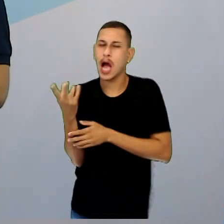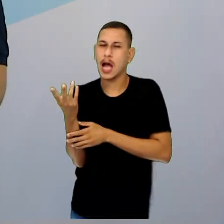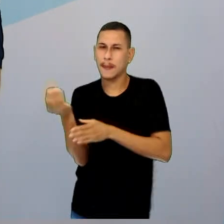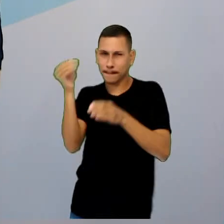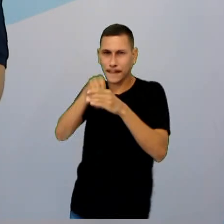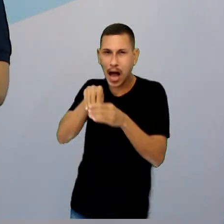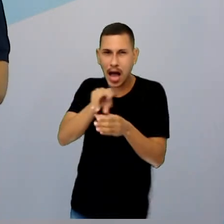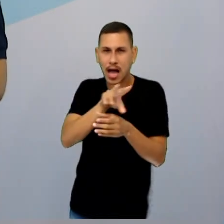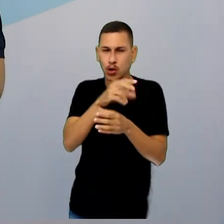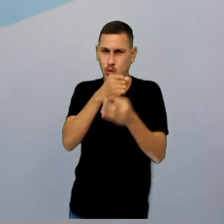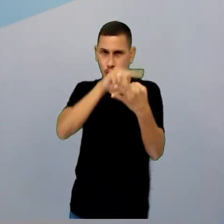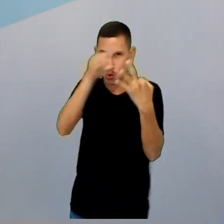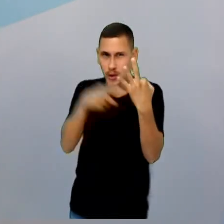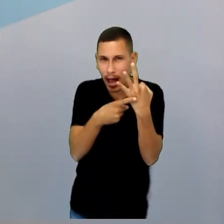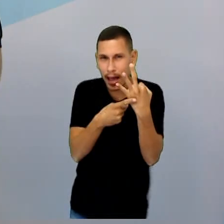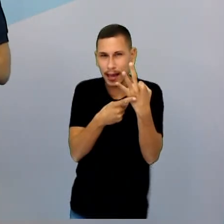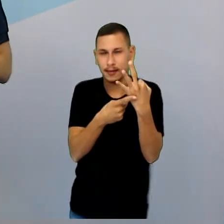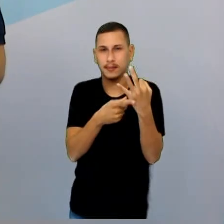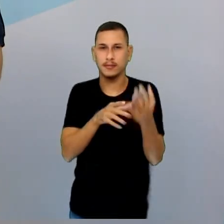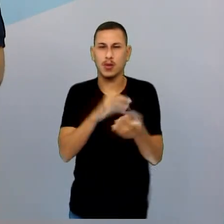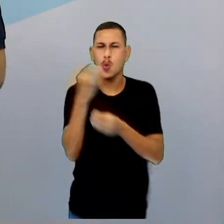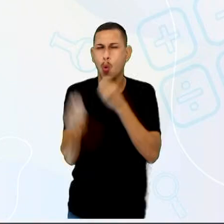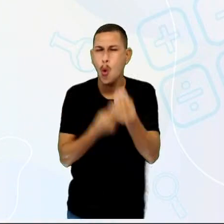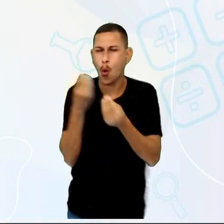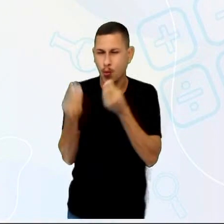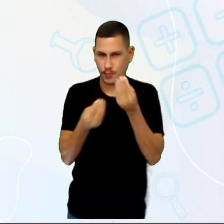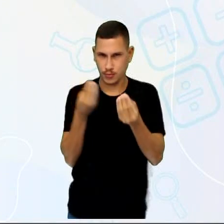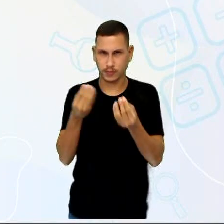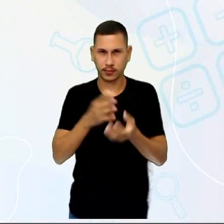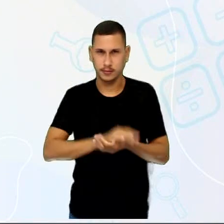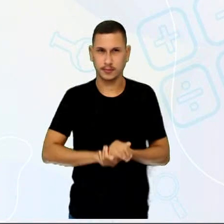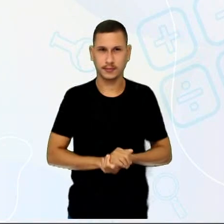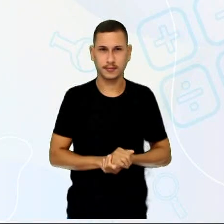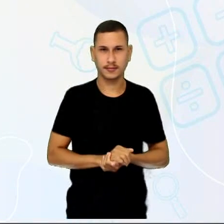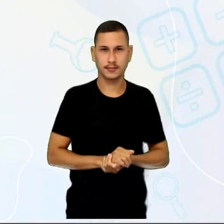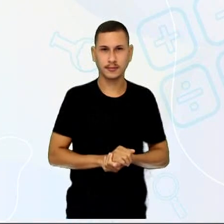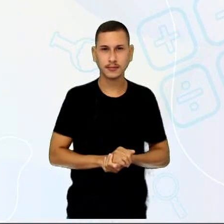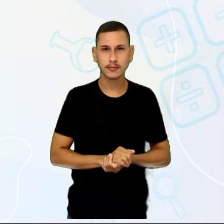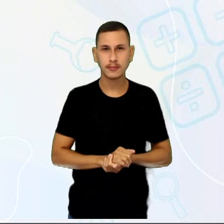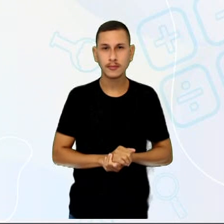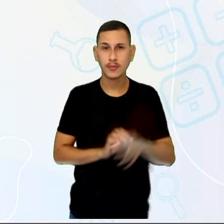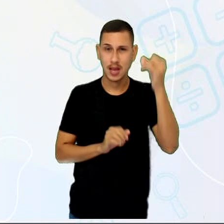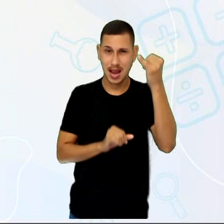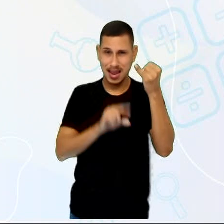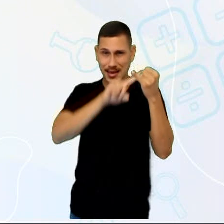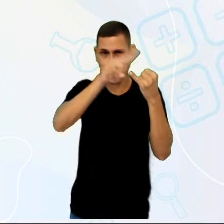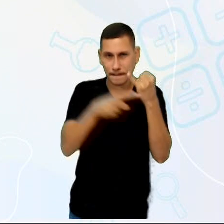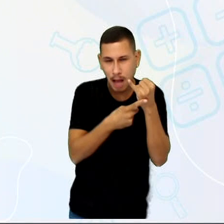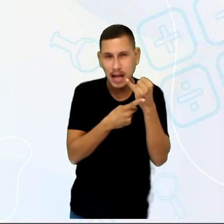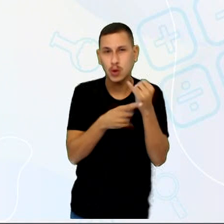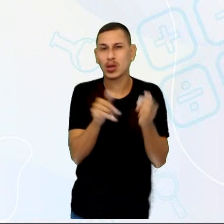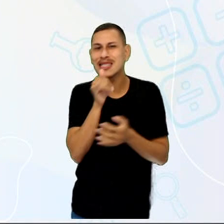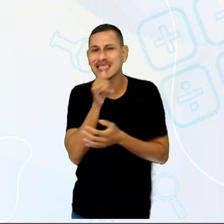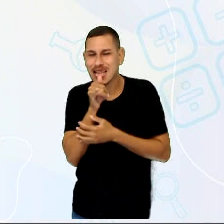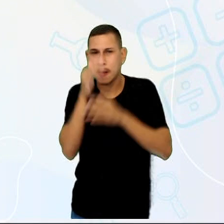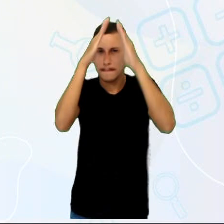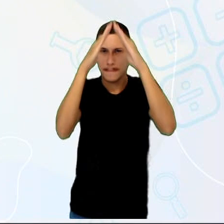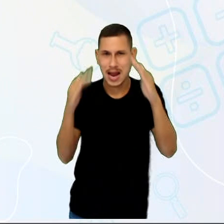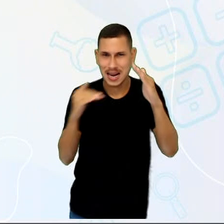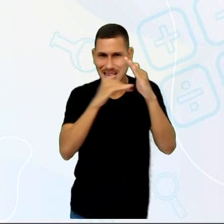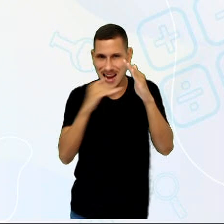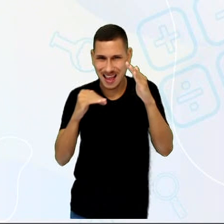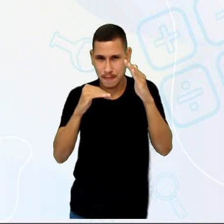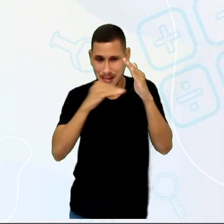vértices, faces e arestas. Vamos ver como é que eles se comportam, ó. Aí, nesse primeiro exemplo, eu tenho uma pirâmide com base